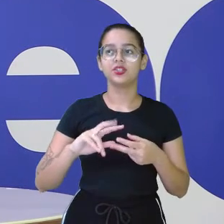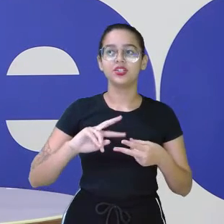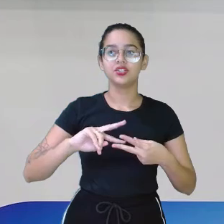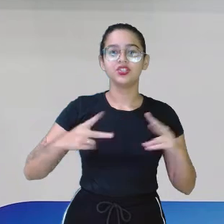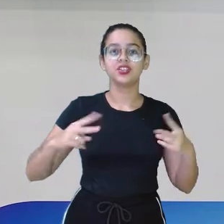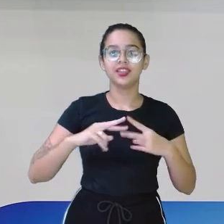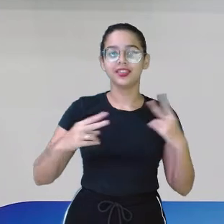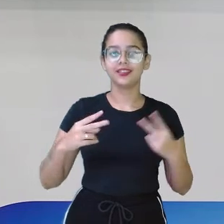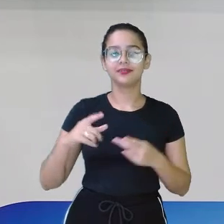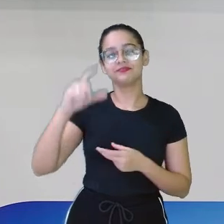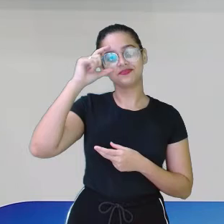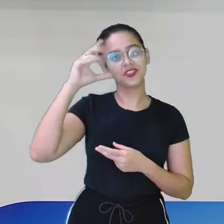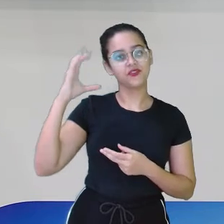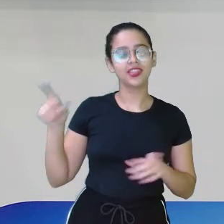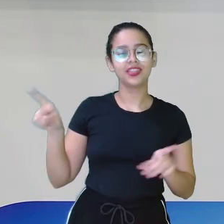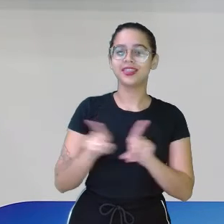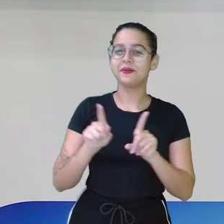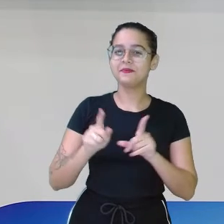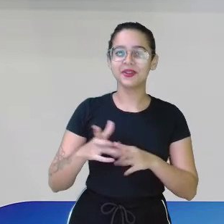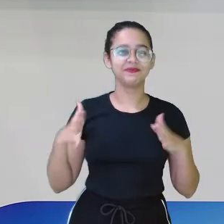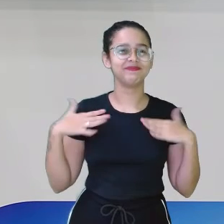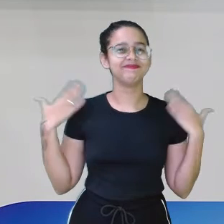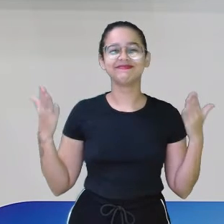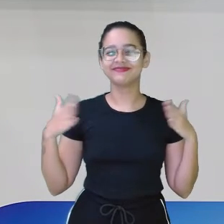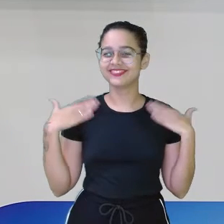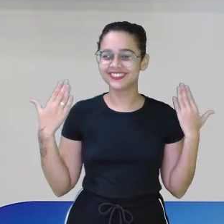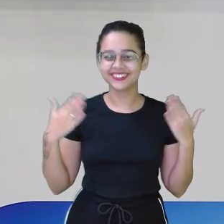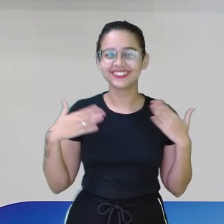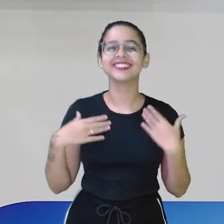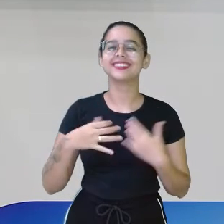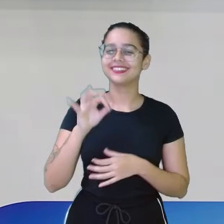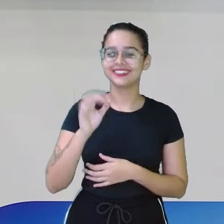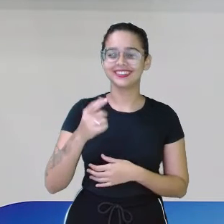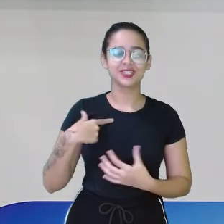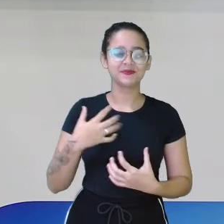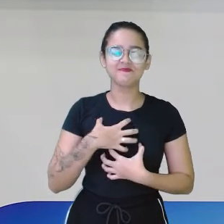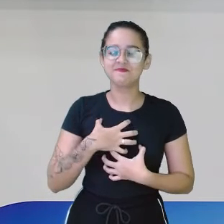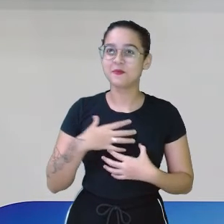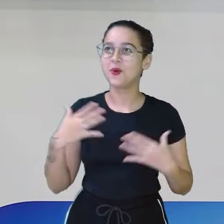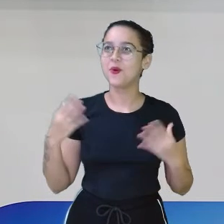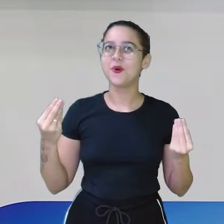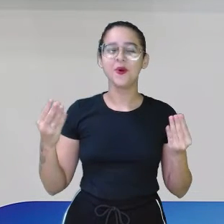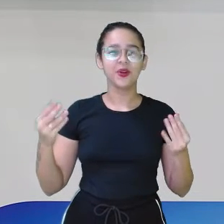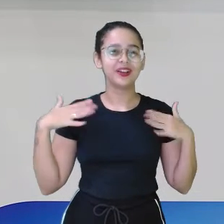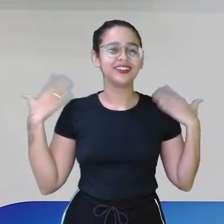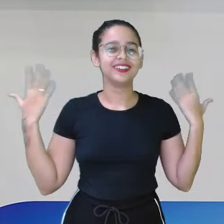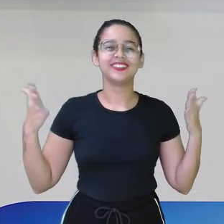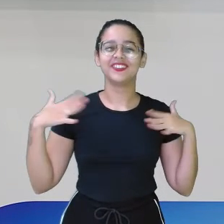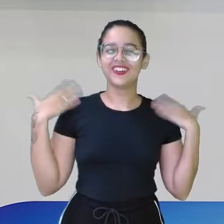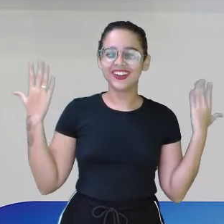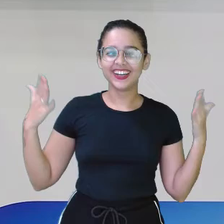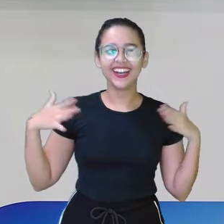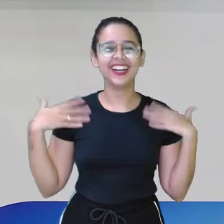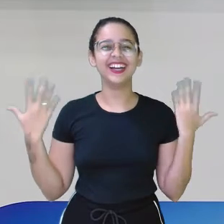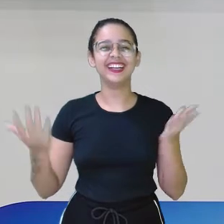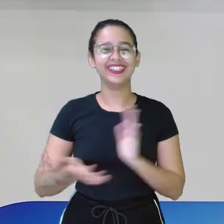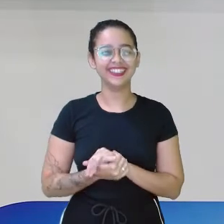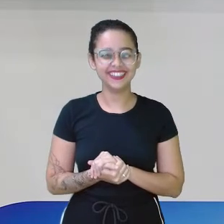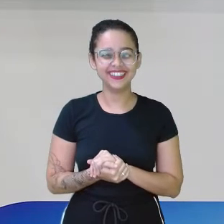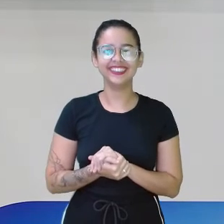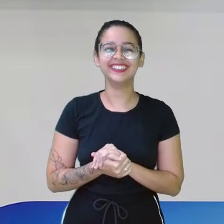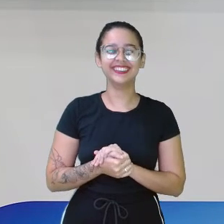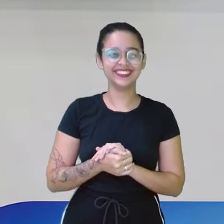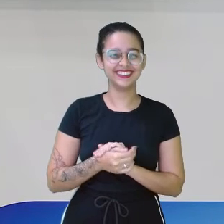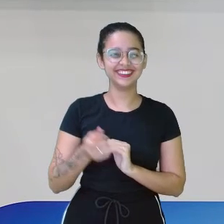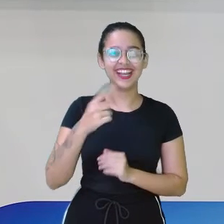E Vitória também tá ali, ó, empolgadíssima, não tá, Vitória? Fala pra eles aí, estou muito empolgada. Isso. Isso.